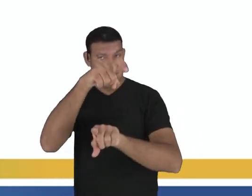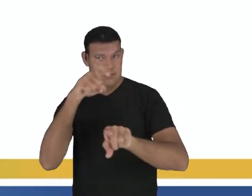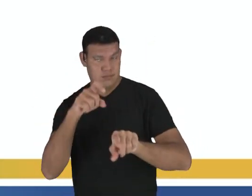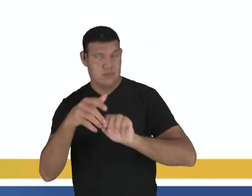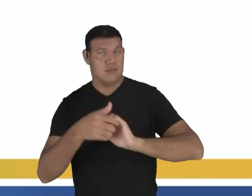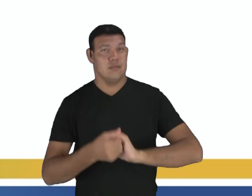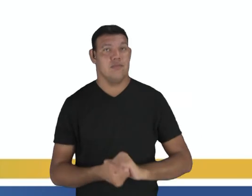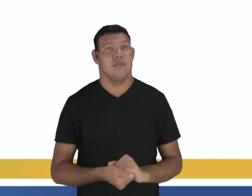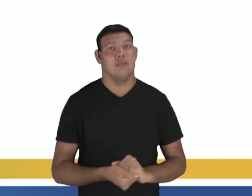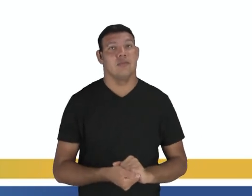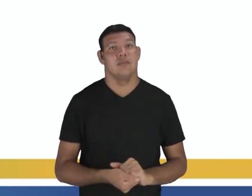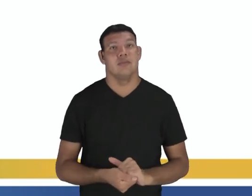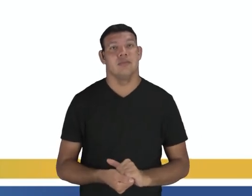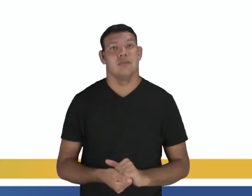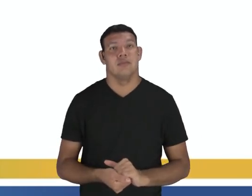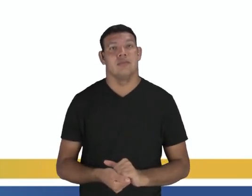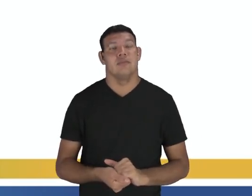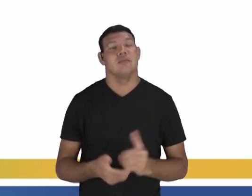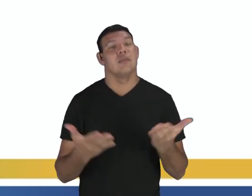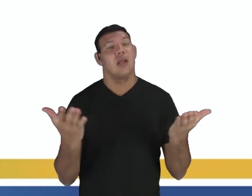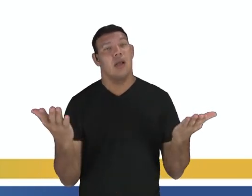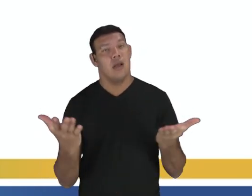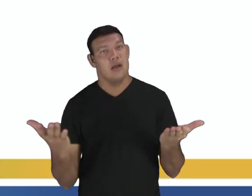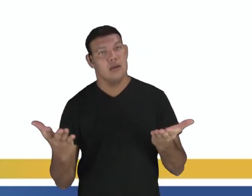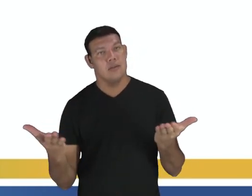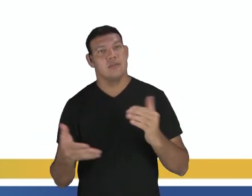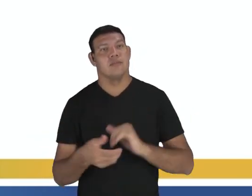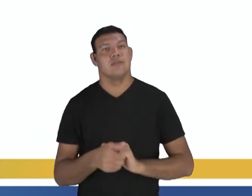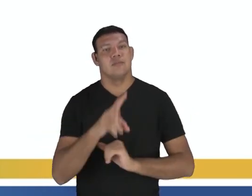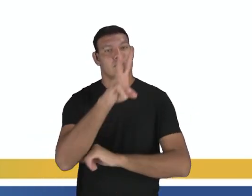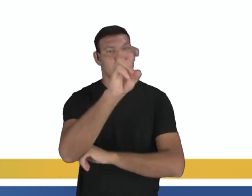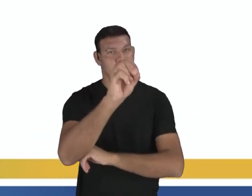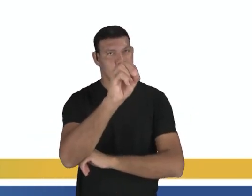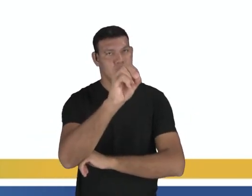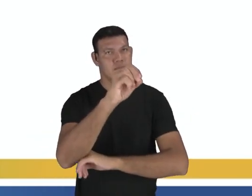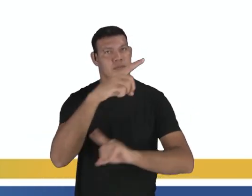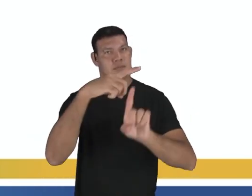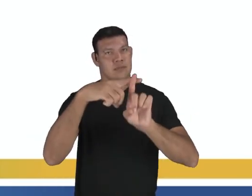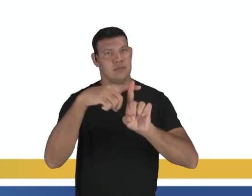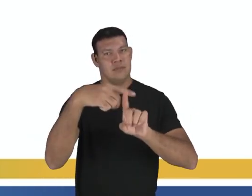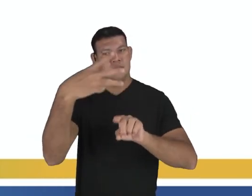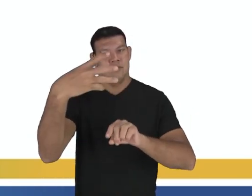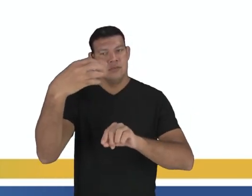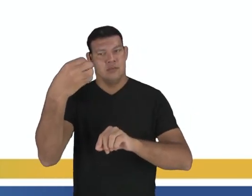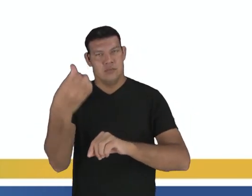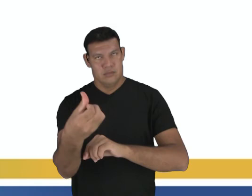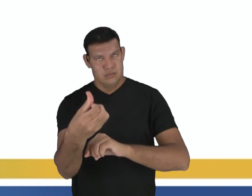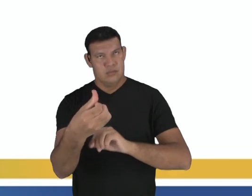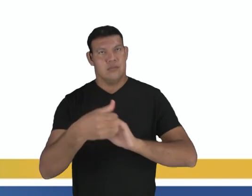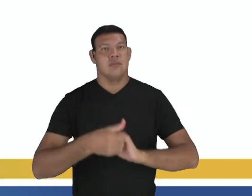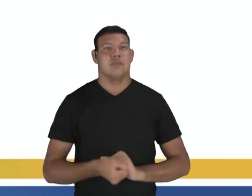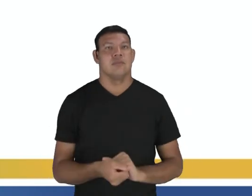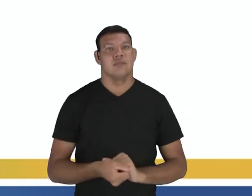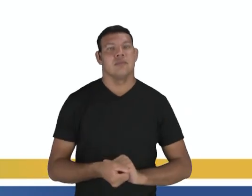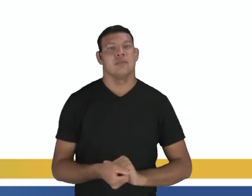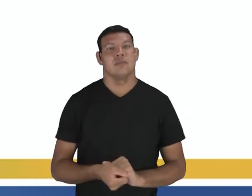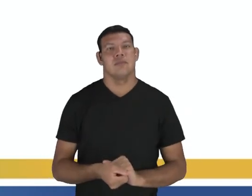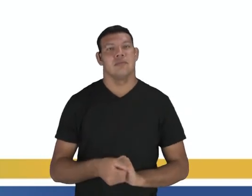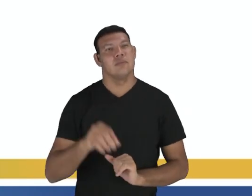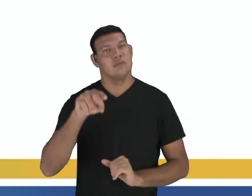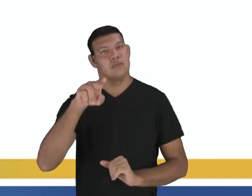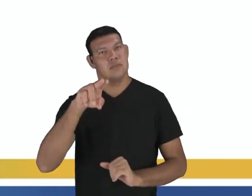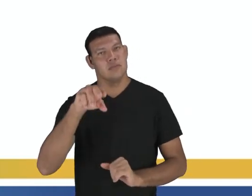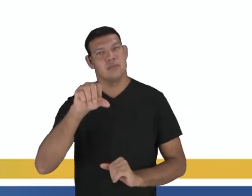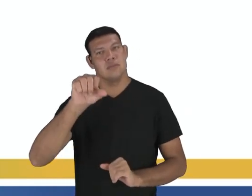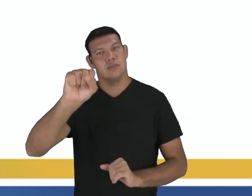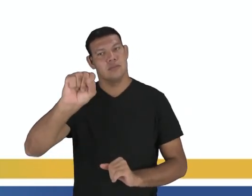substituir por 6. Agora eu tenho 50 mais 36. Então